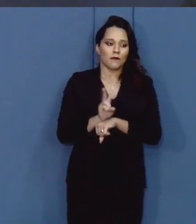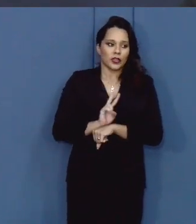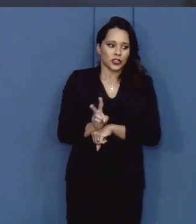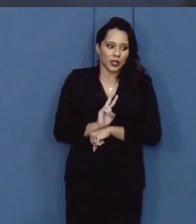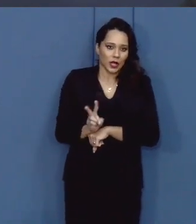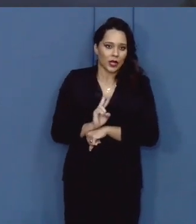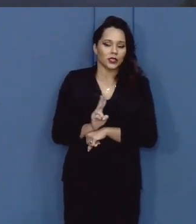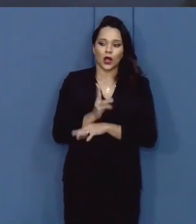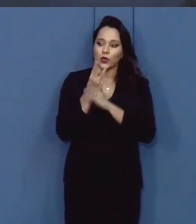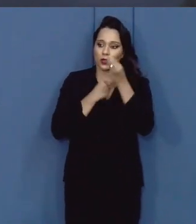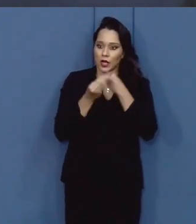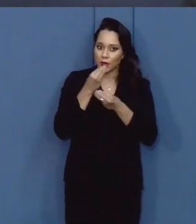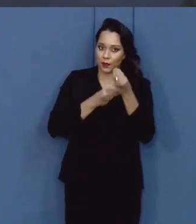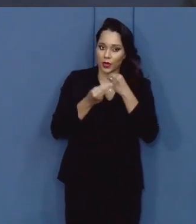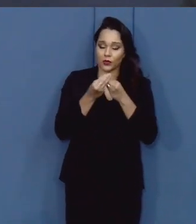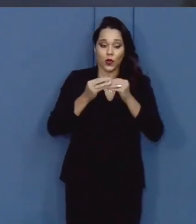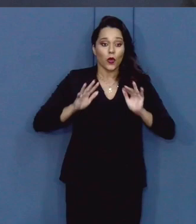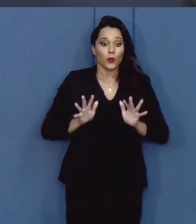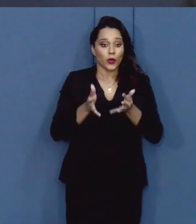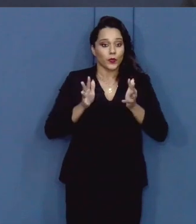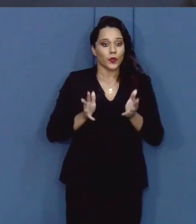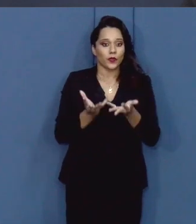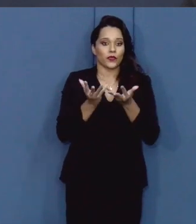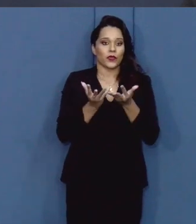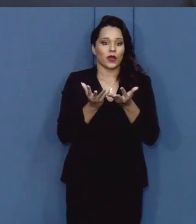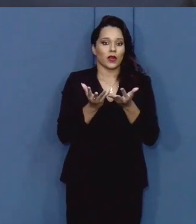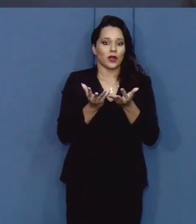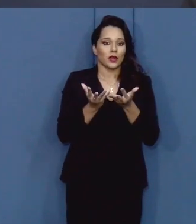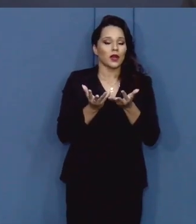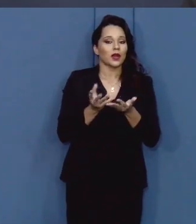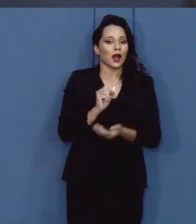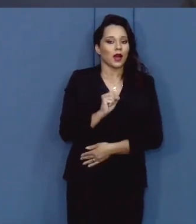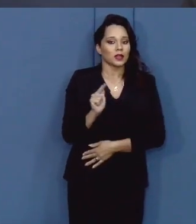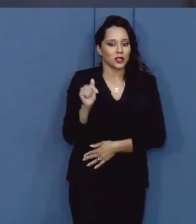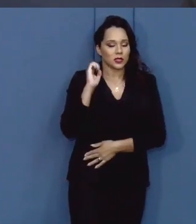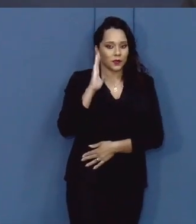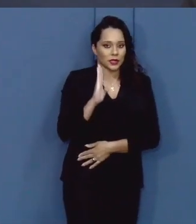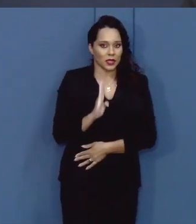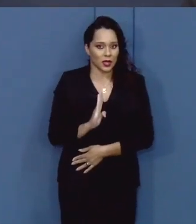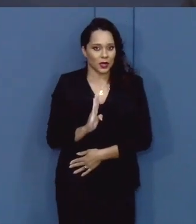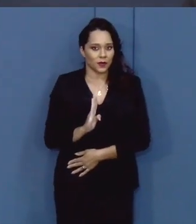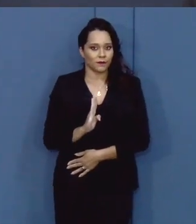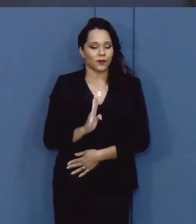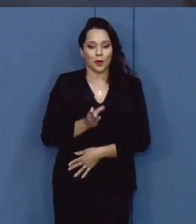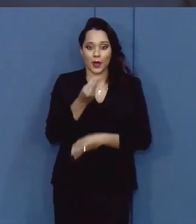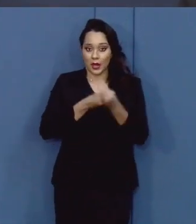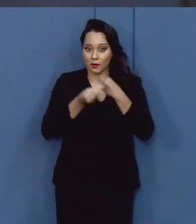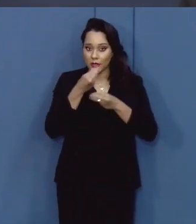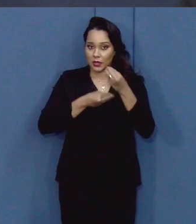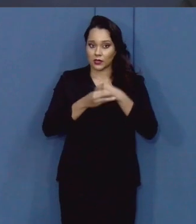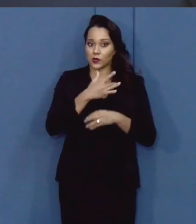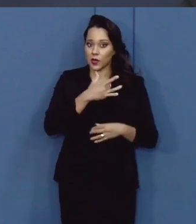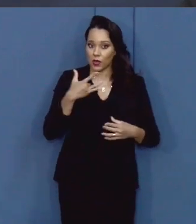vigilância dos alimentos, promover a geração de uma agência brasileira para